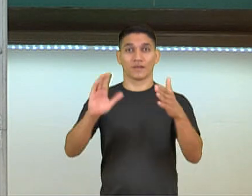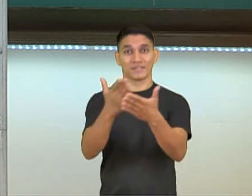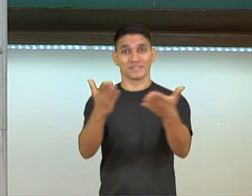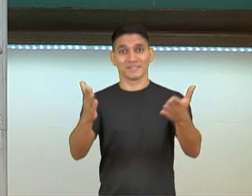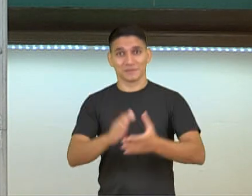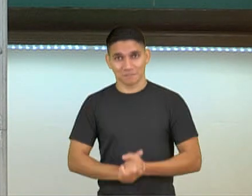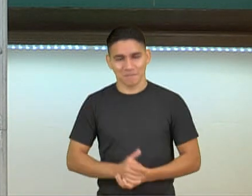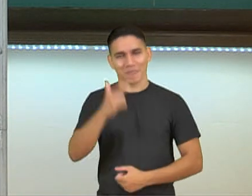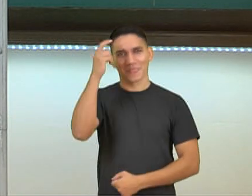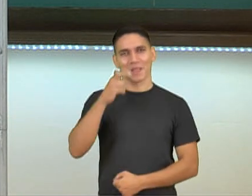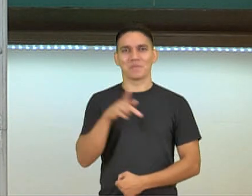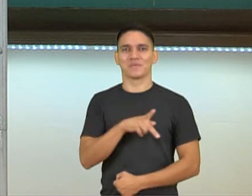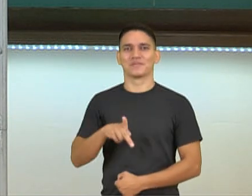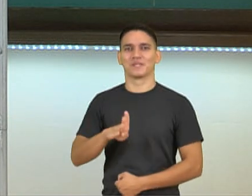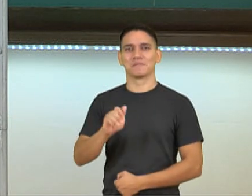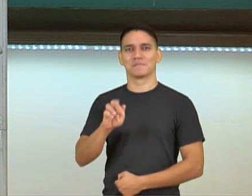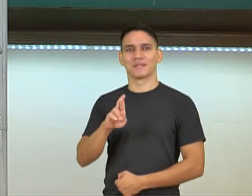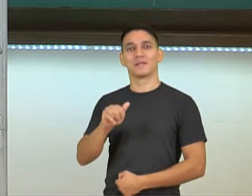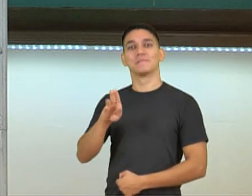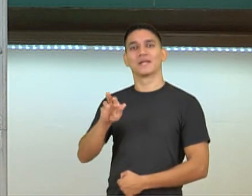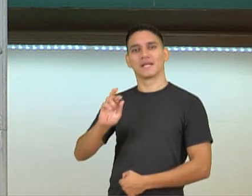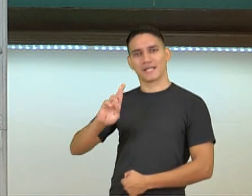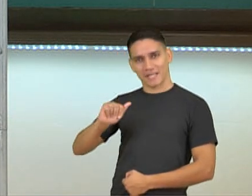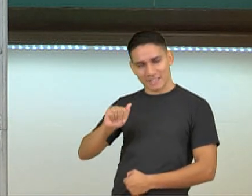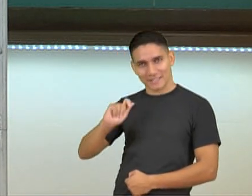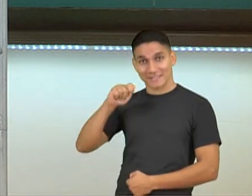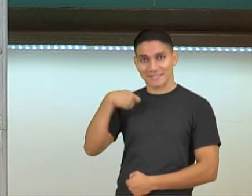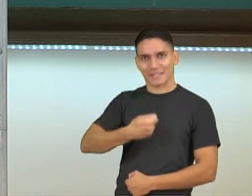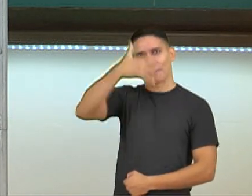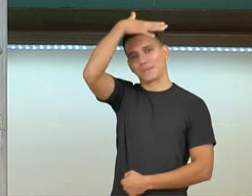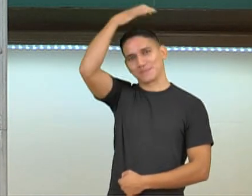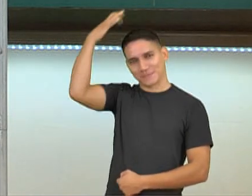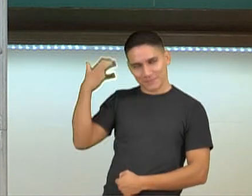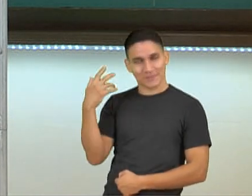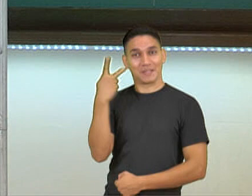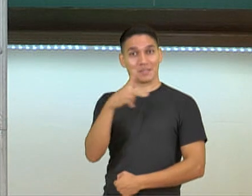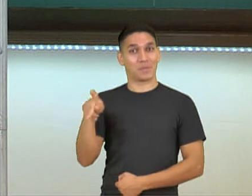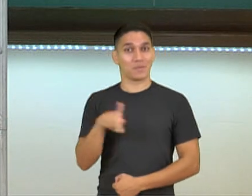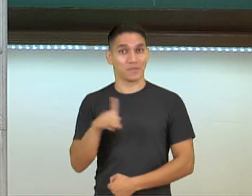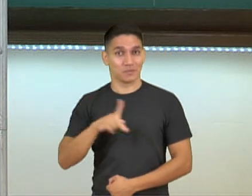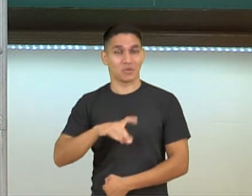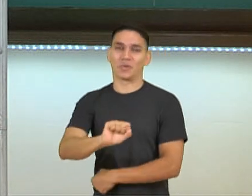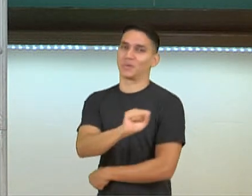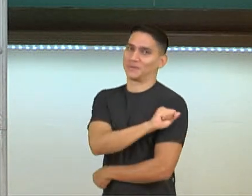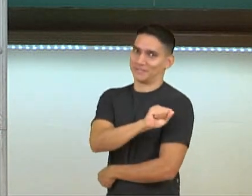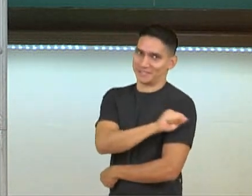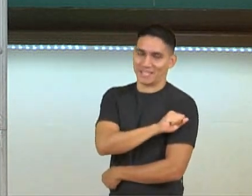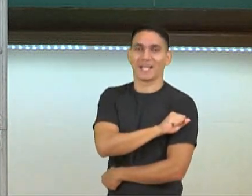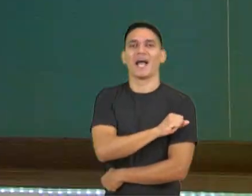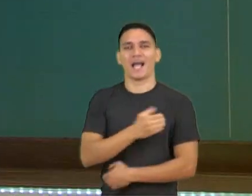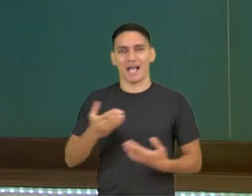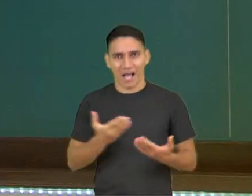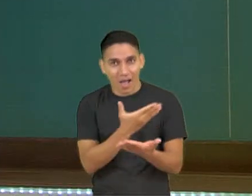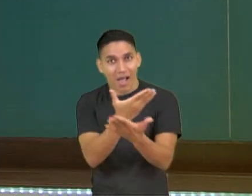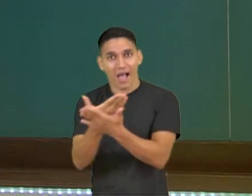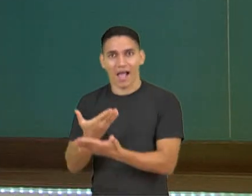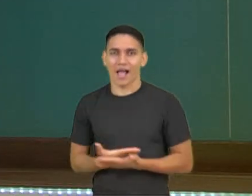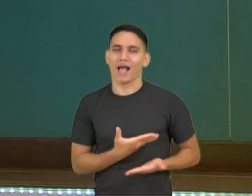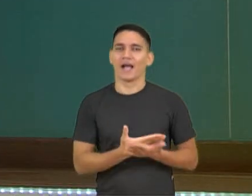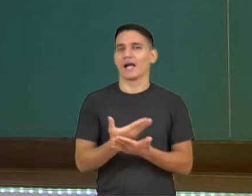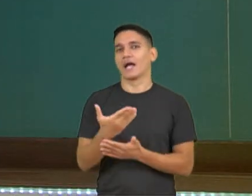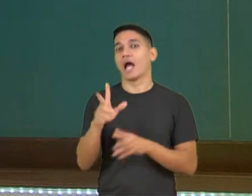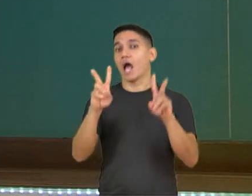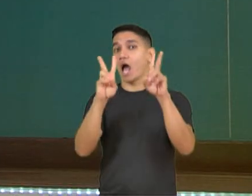Oi pessoal, eu sou a professora Bárbara Furquim, a professora de vocês do 8º ano. Nessa aula a gente